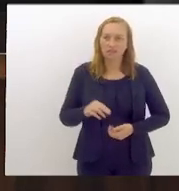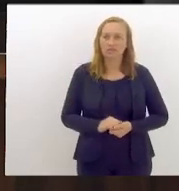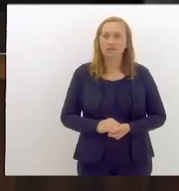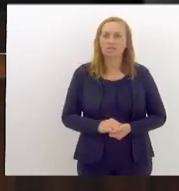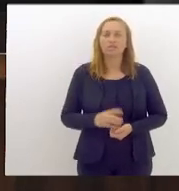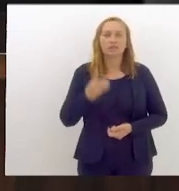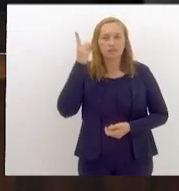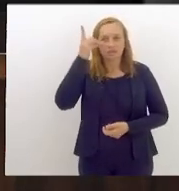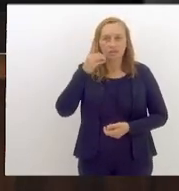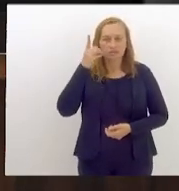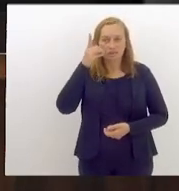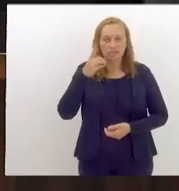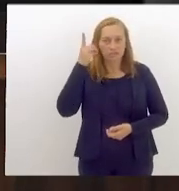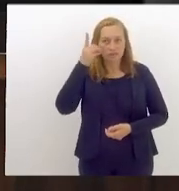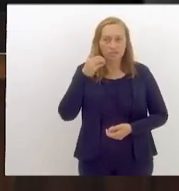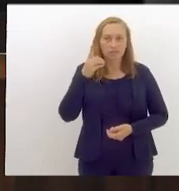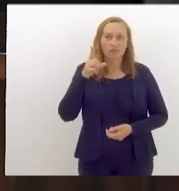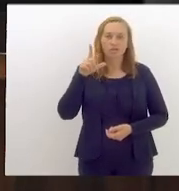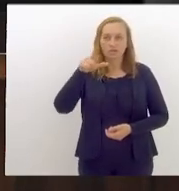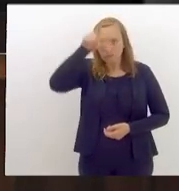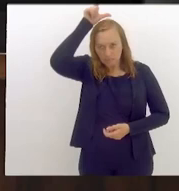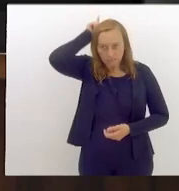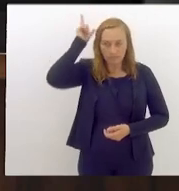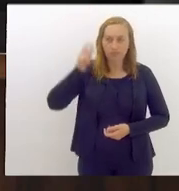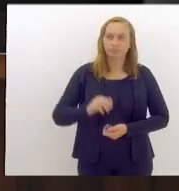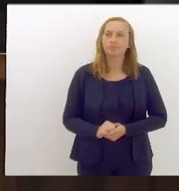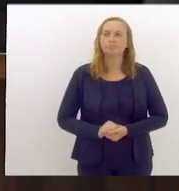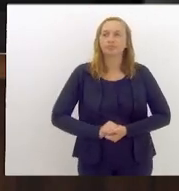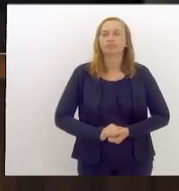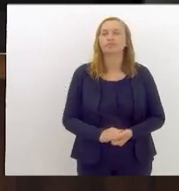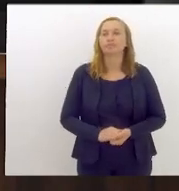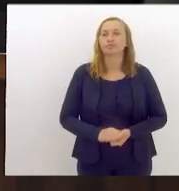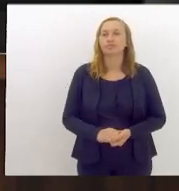Deputado azeda Deputado Luiz Paulo